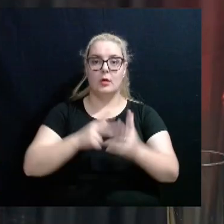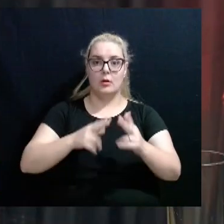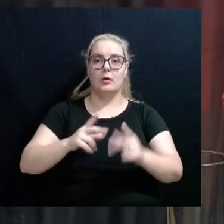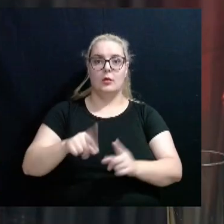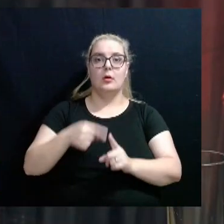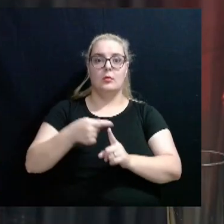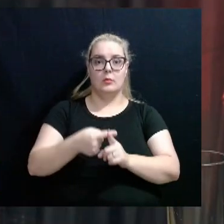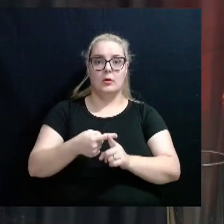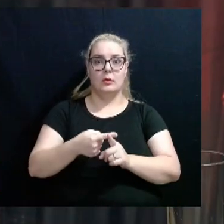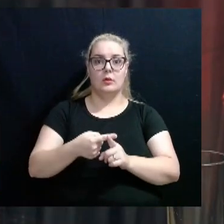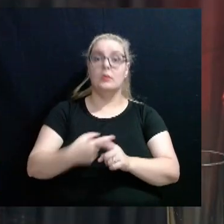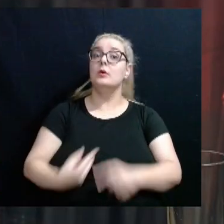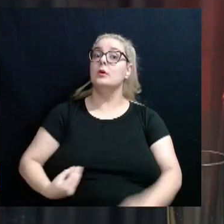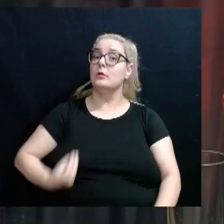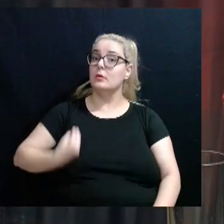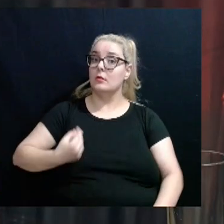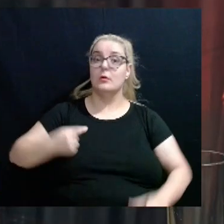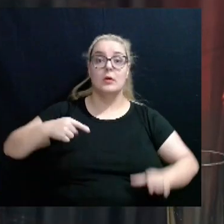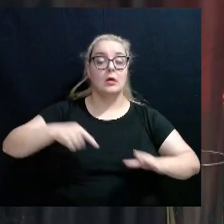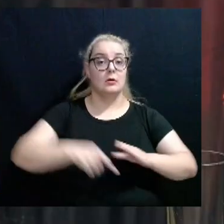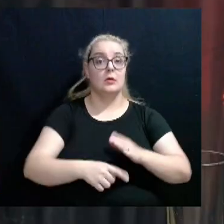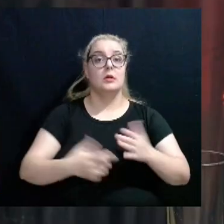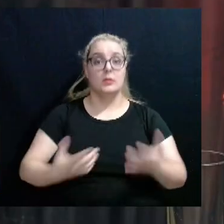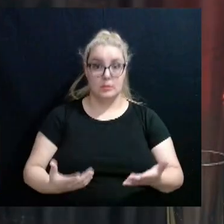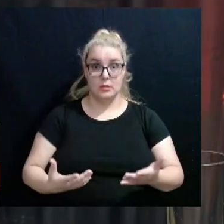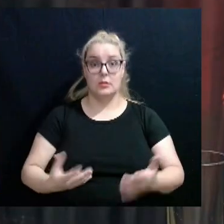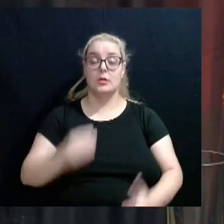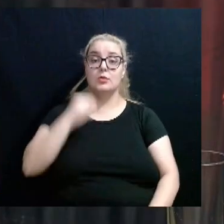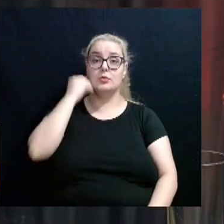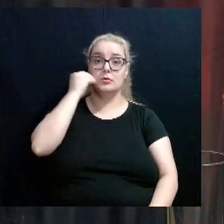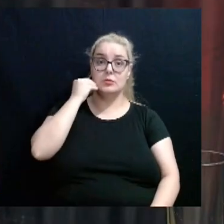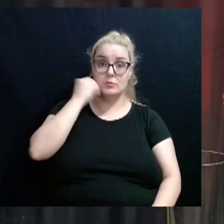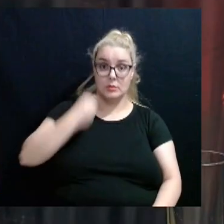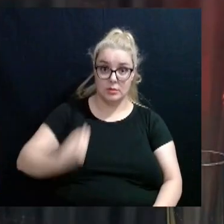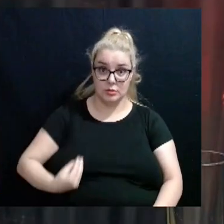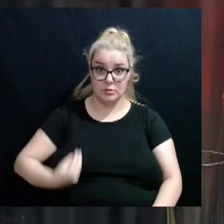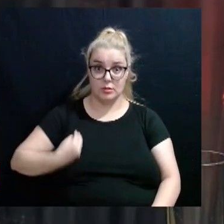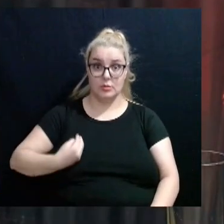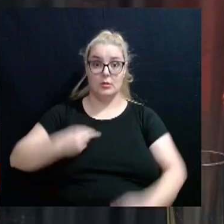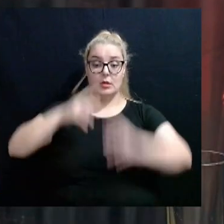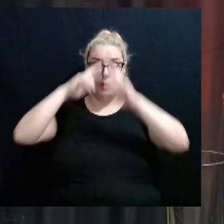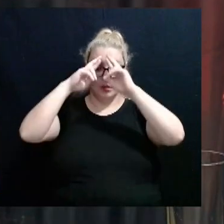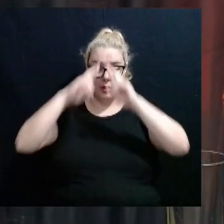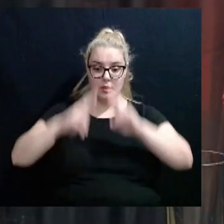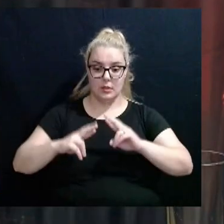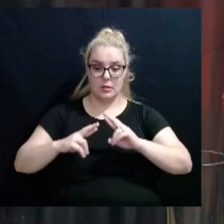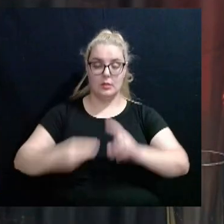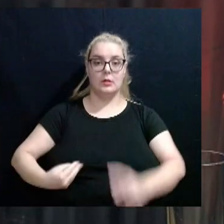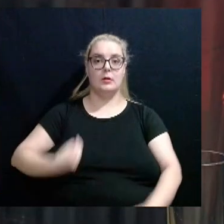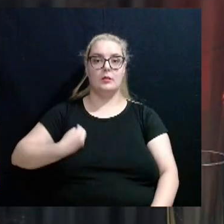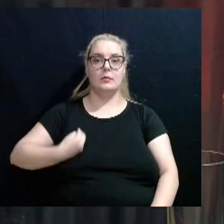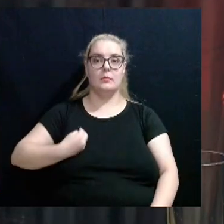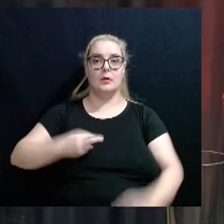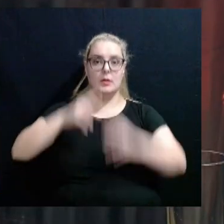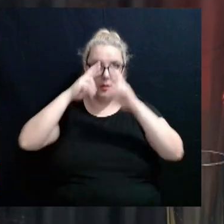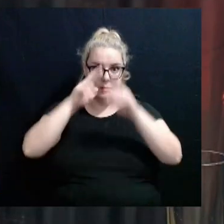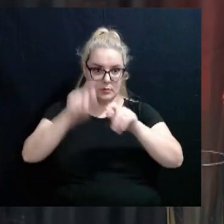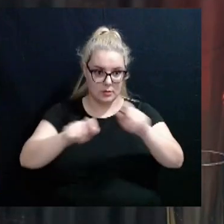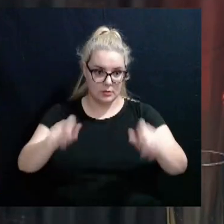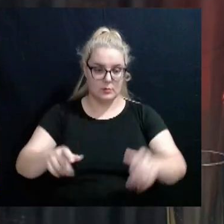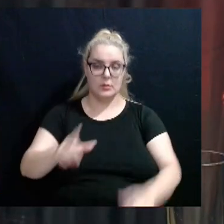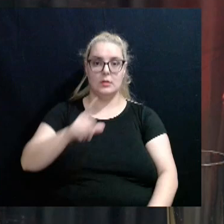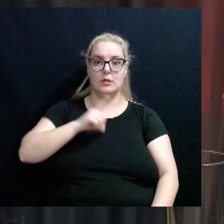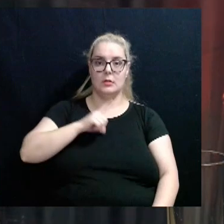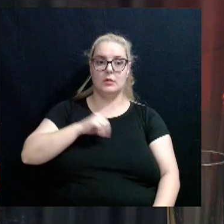viva intensamente, experimente a vida, respeite o próximo e tenha, de fato,